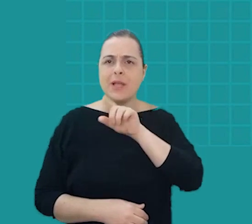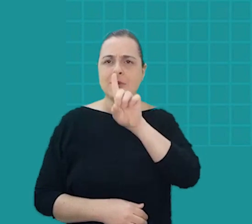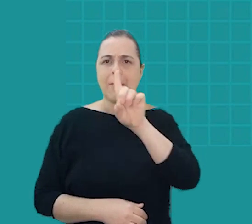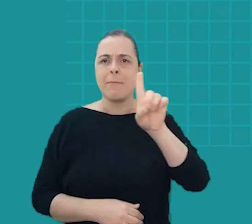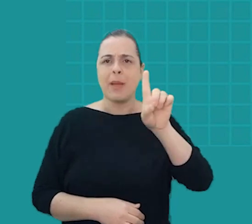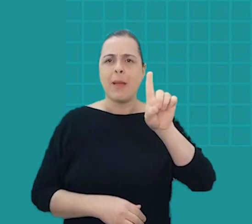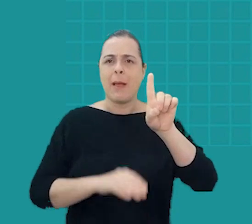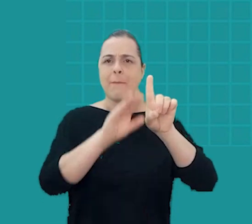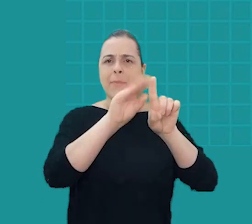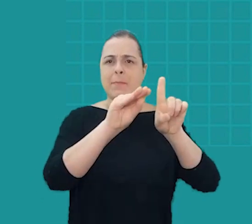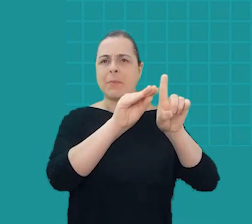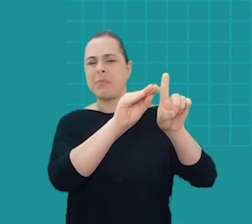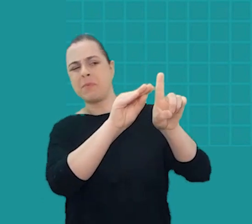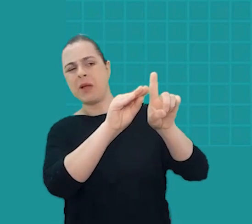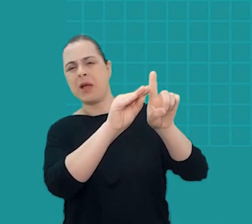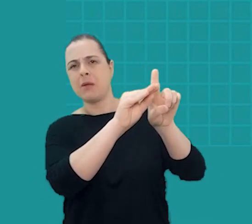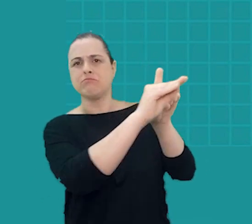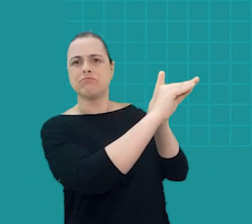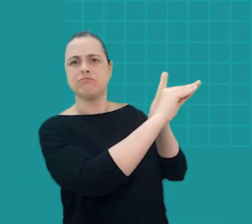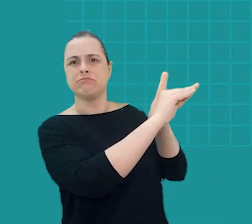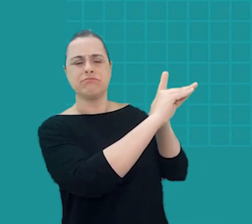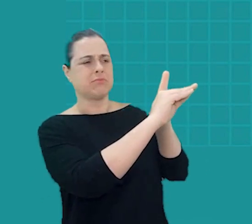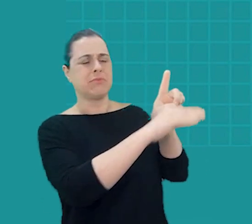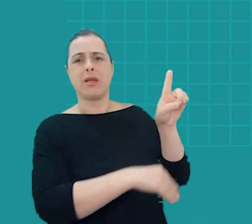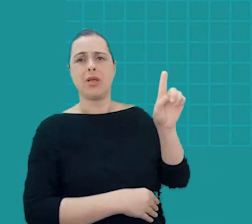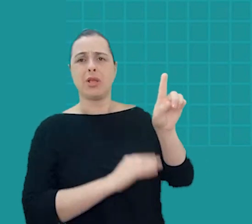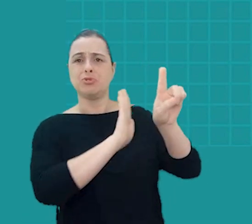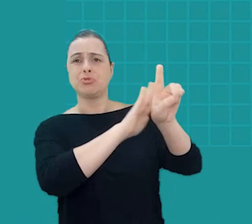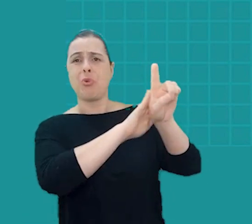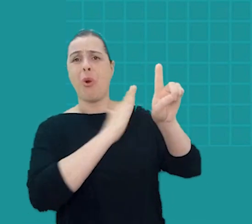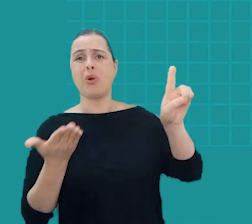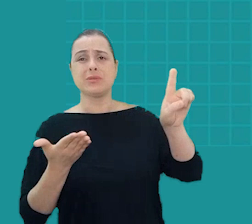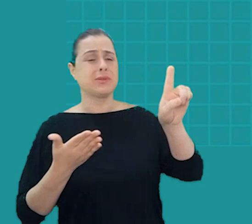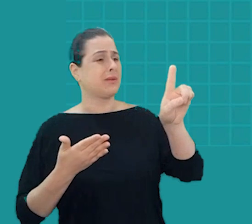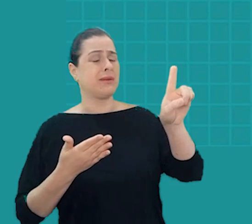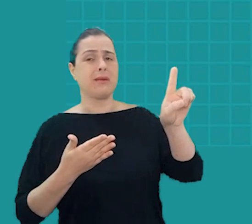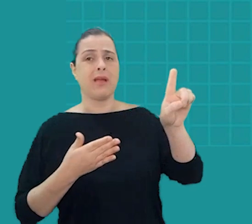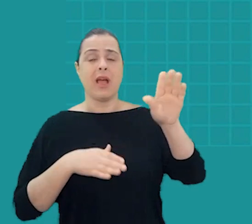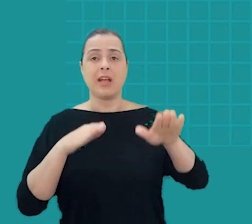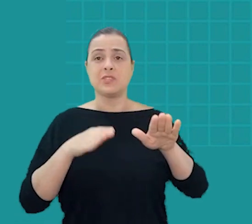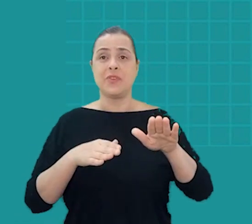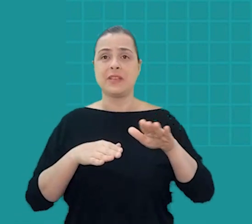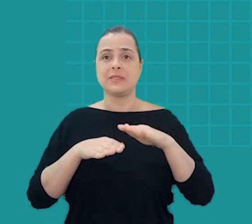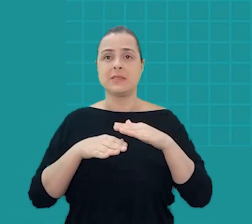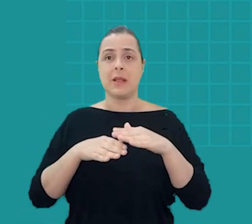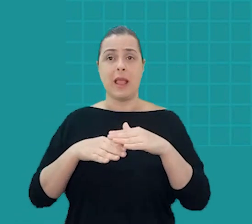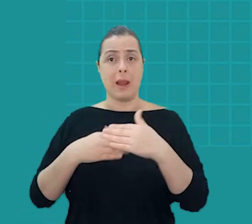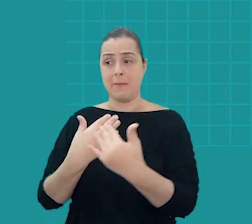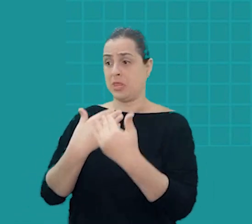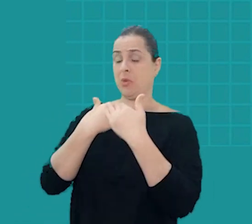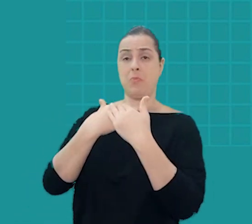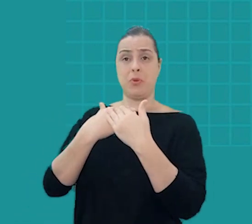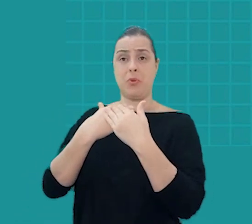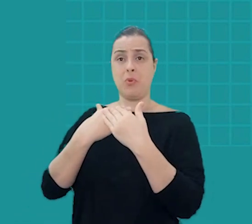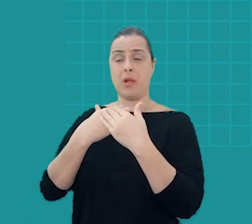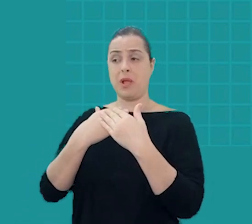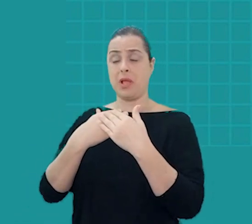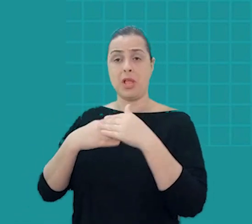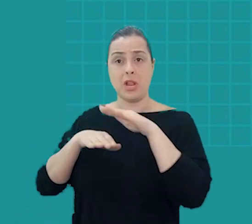dificuldade, eu afastava, ou ela estava dando bronca meio de lado, eu simplesmente levantava e ia